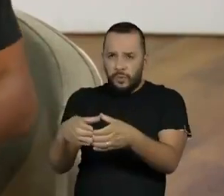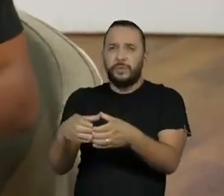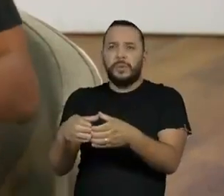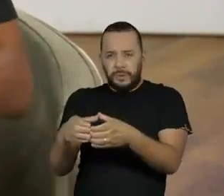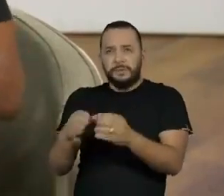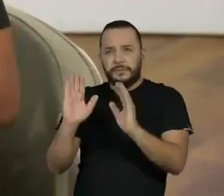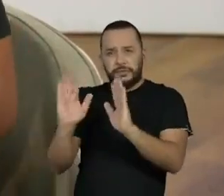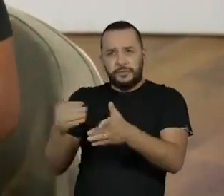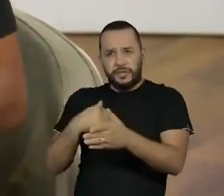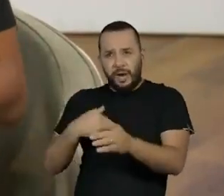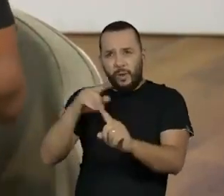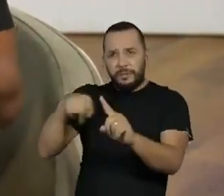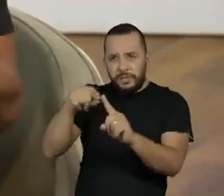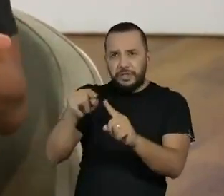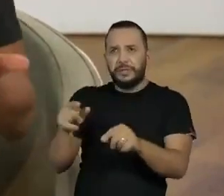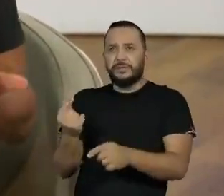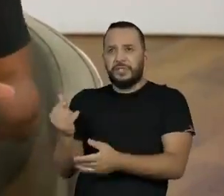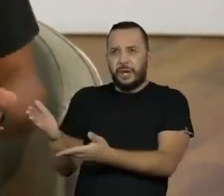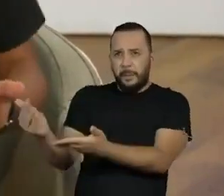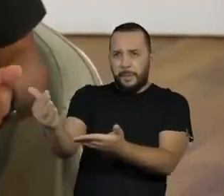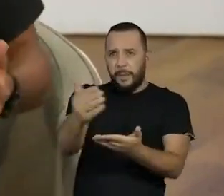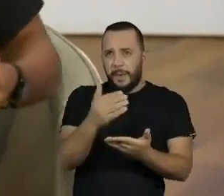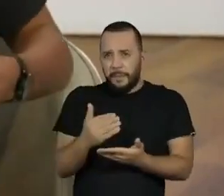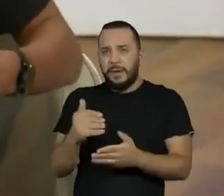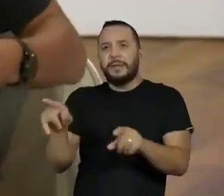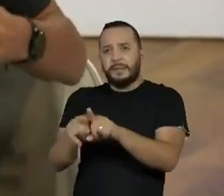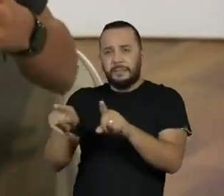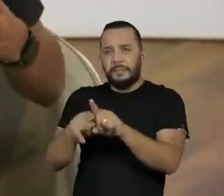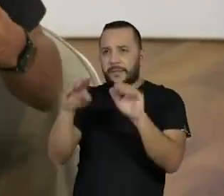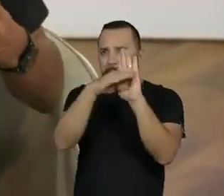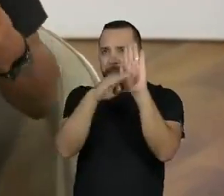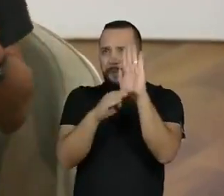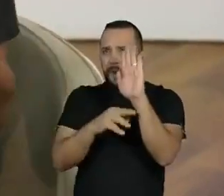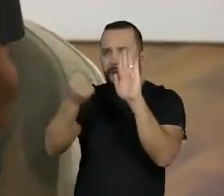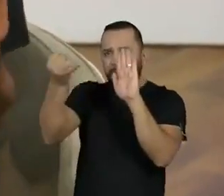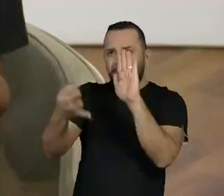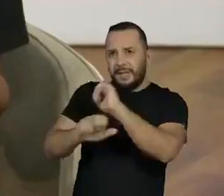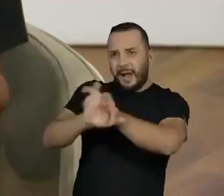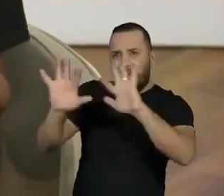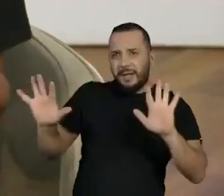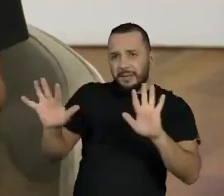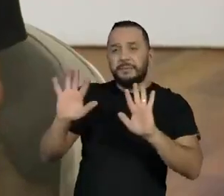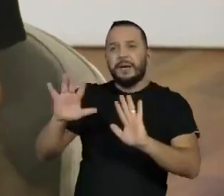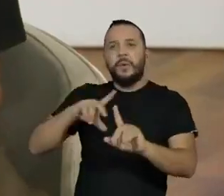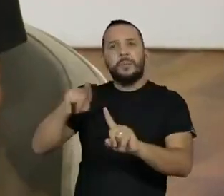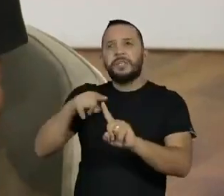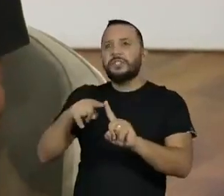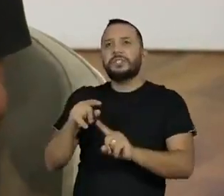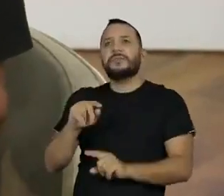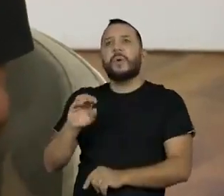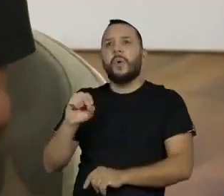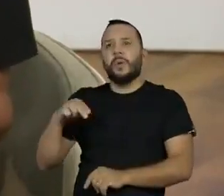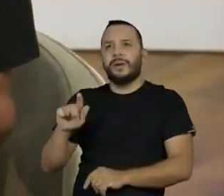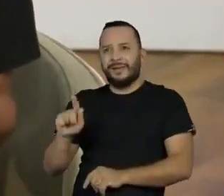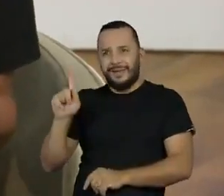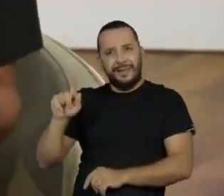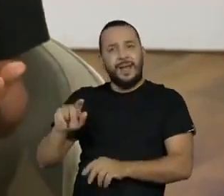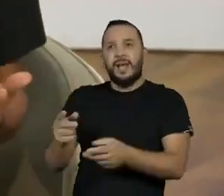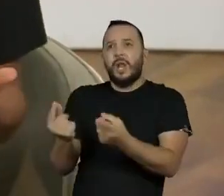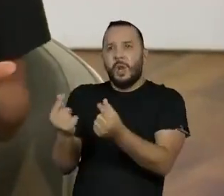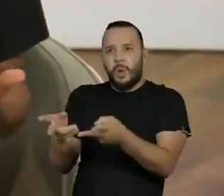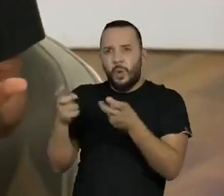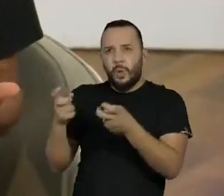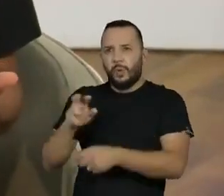times, desdobram metas, captam recursos, aplicam transparência, só que o objetivo final da ONG não é o lucro. O